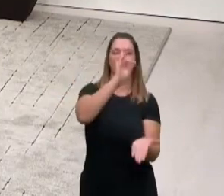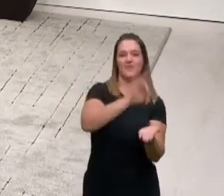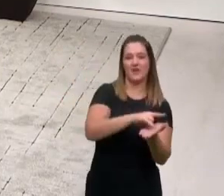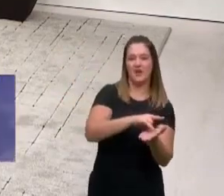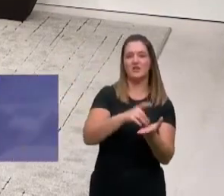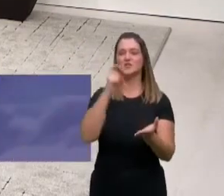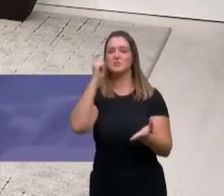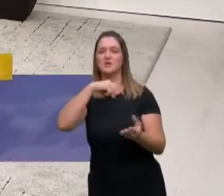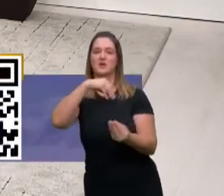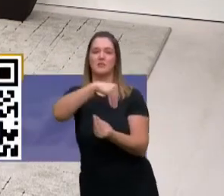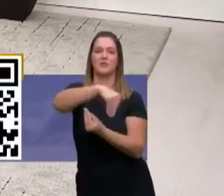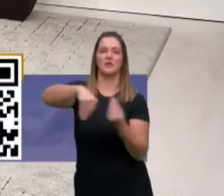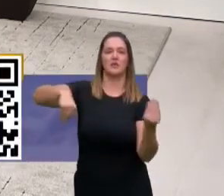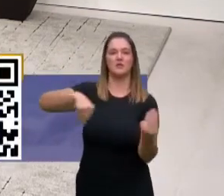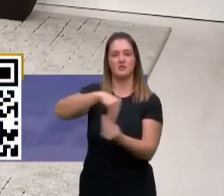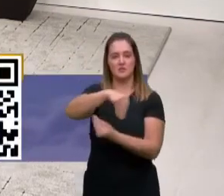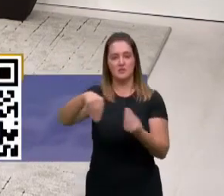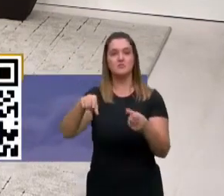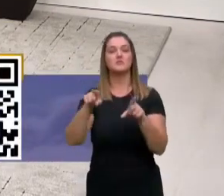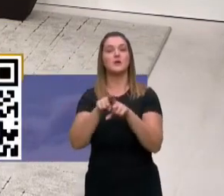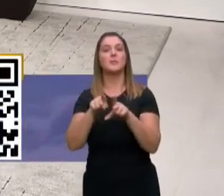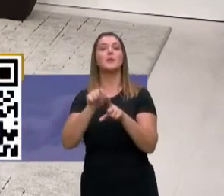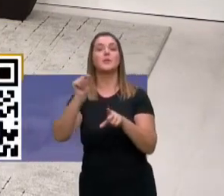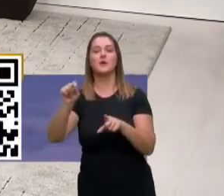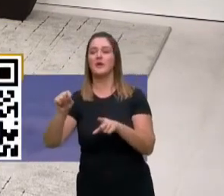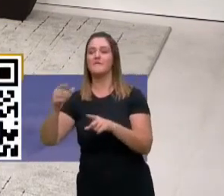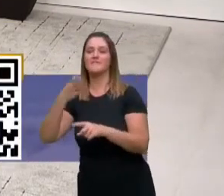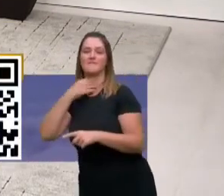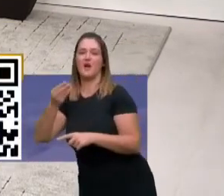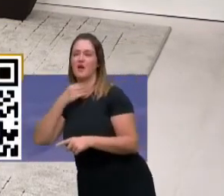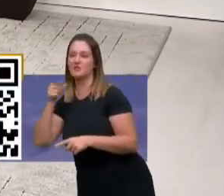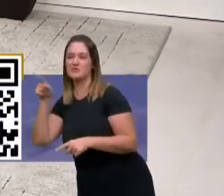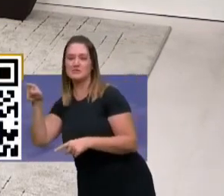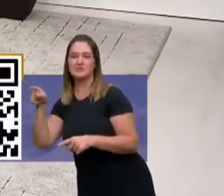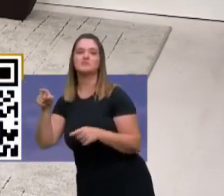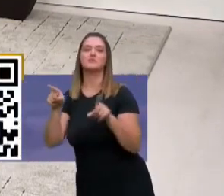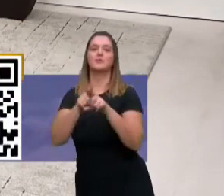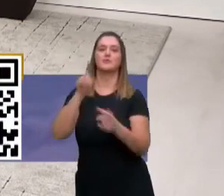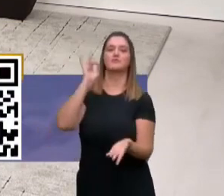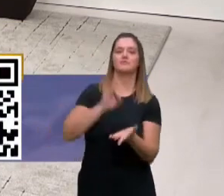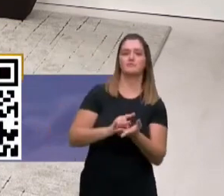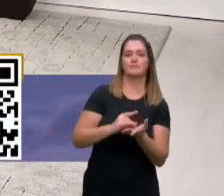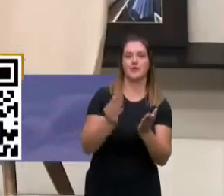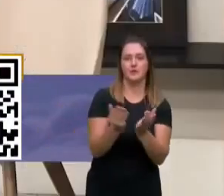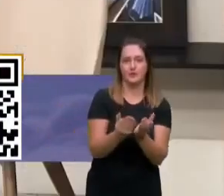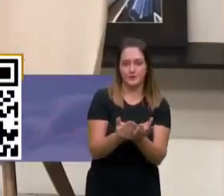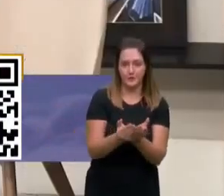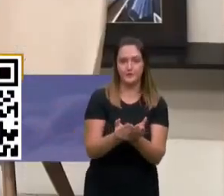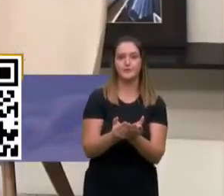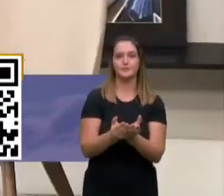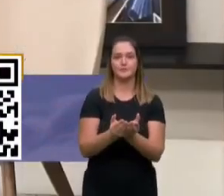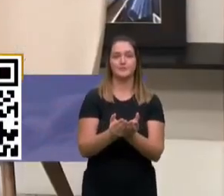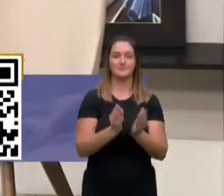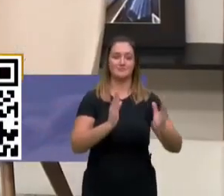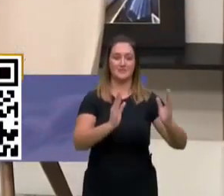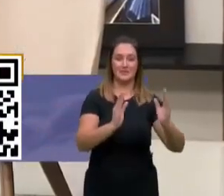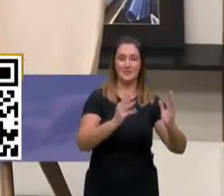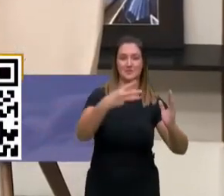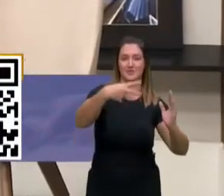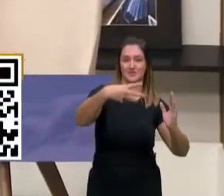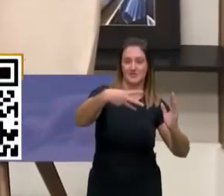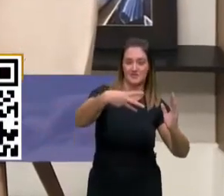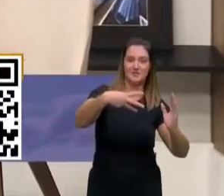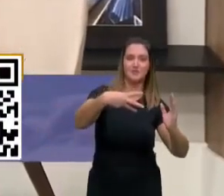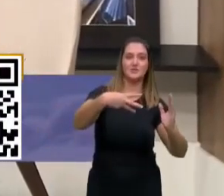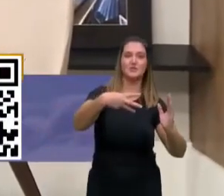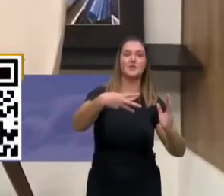misturou verdades com mentiras, misturou também paganismo com cristianismo. E é nesse